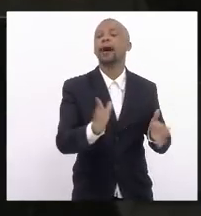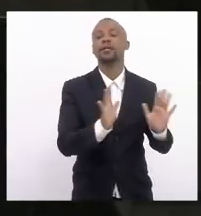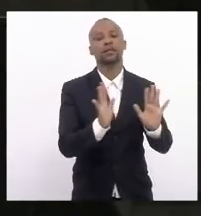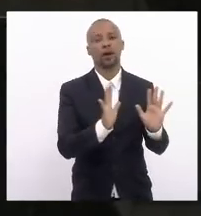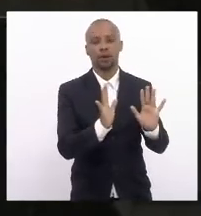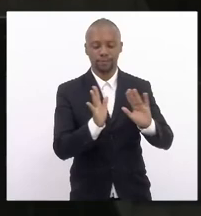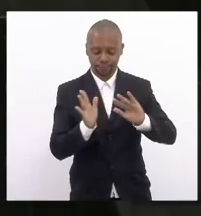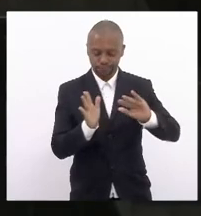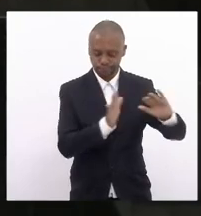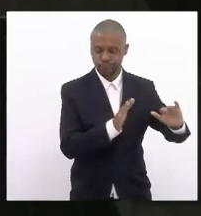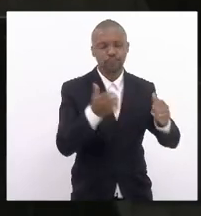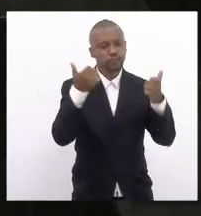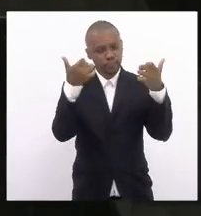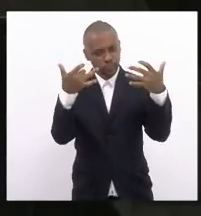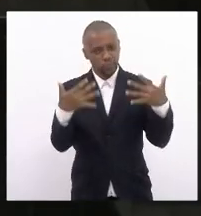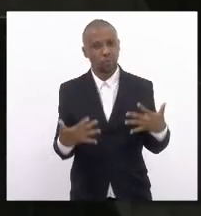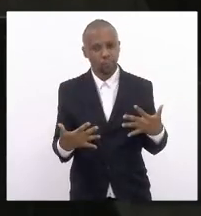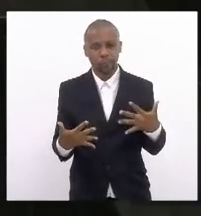Dito isso,